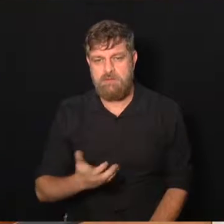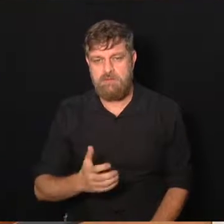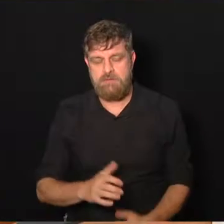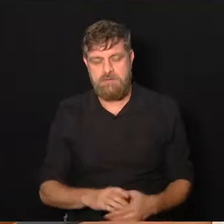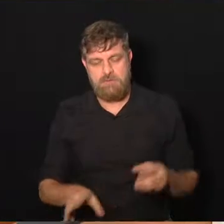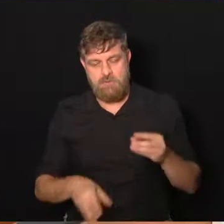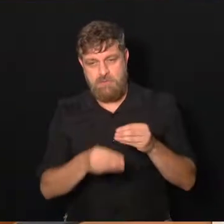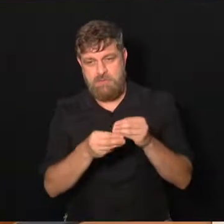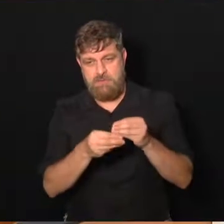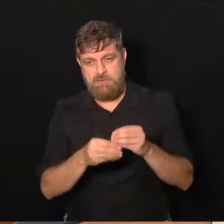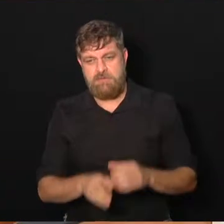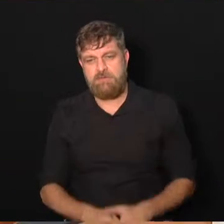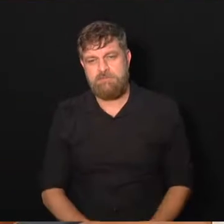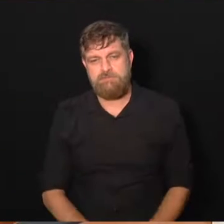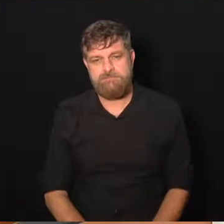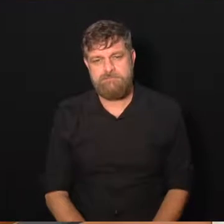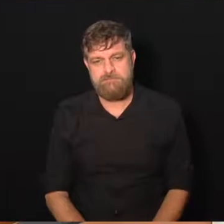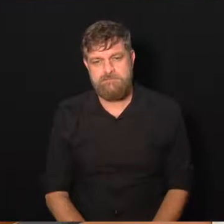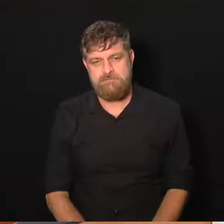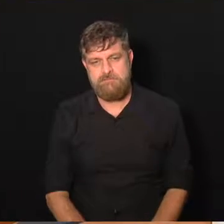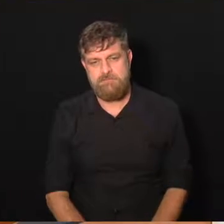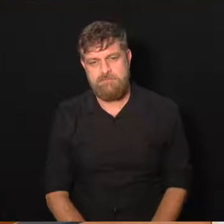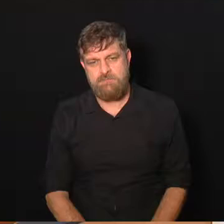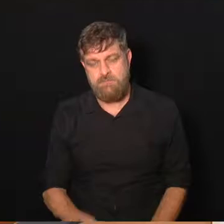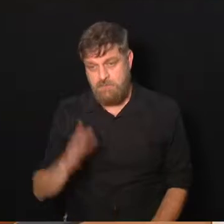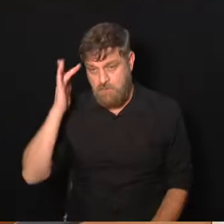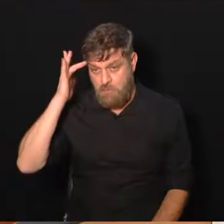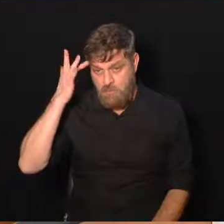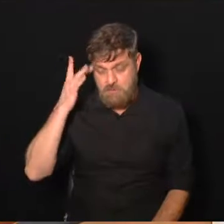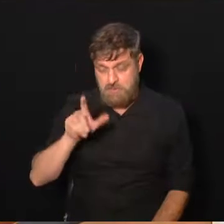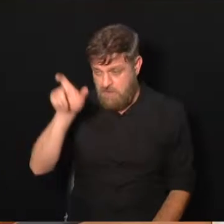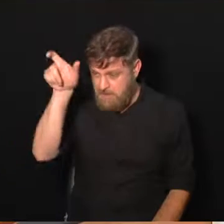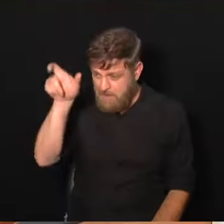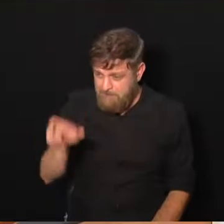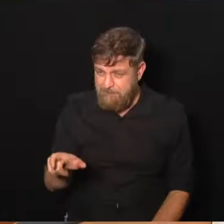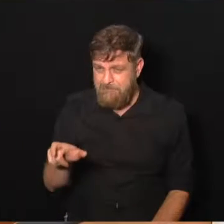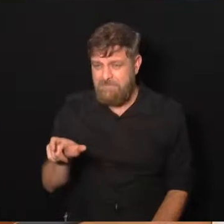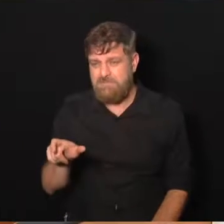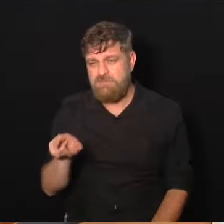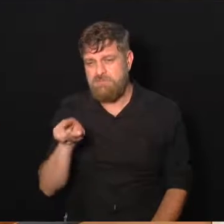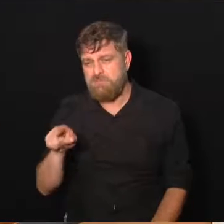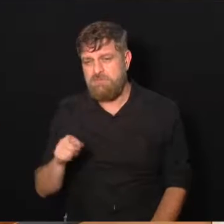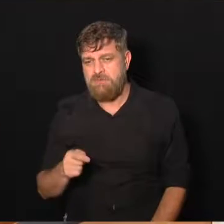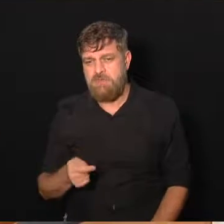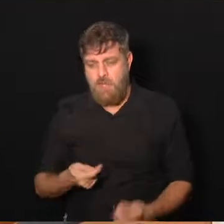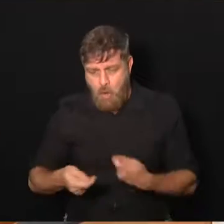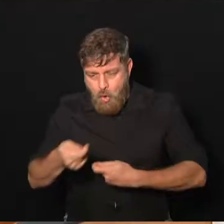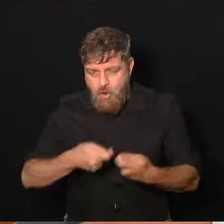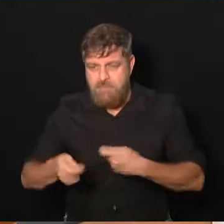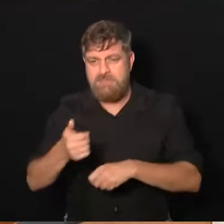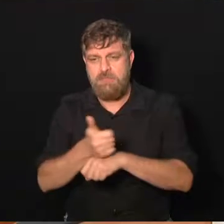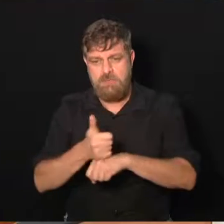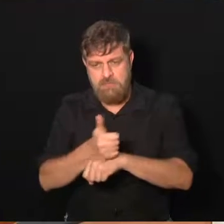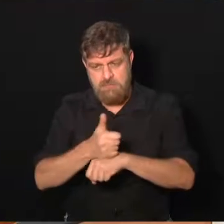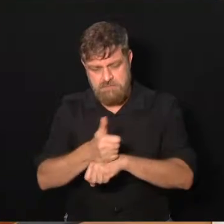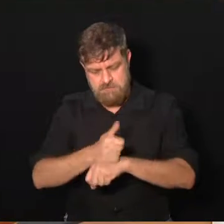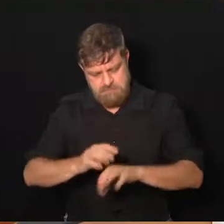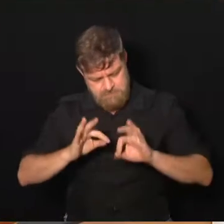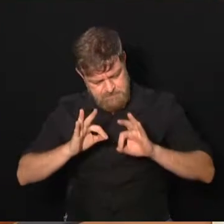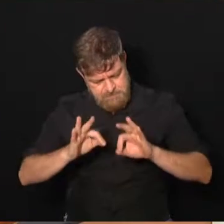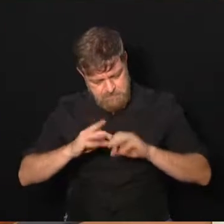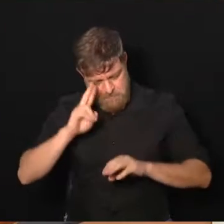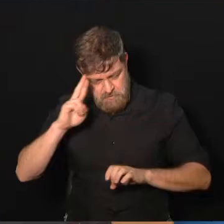sua fala, eu acho que a pessoa que realmente é um comerciante sério, é um empresário